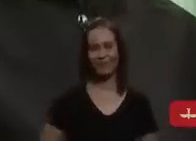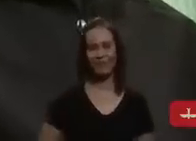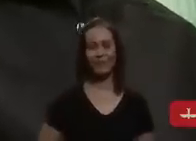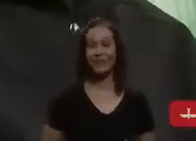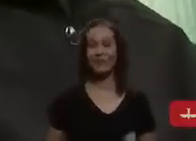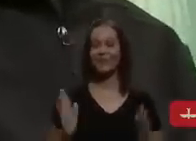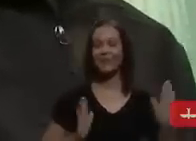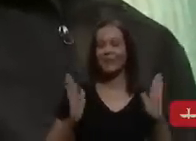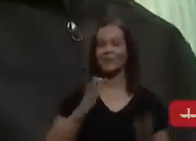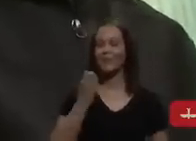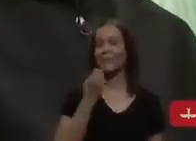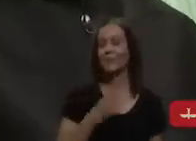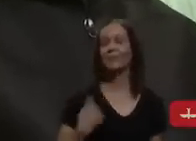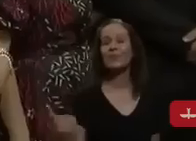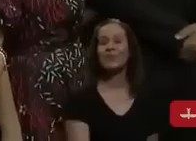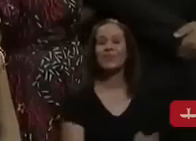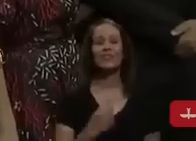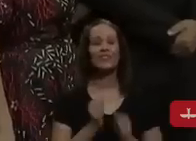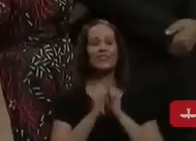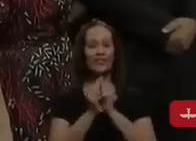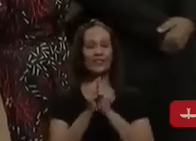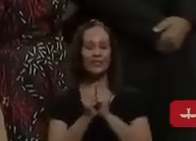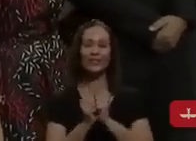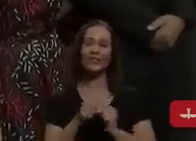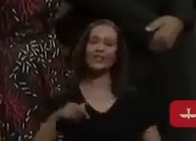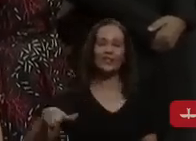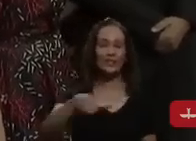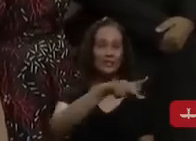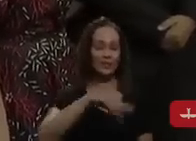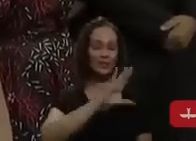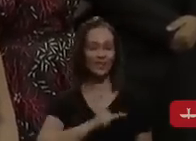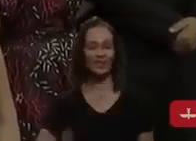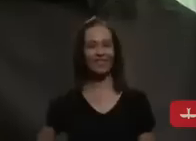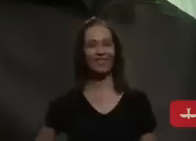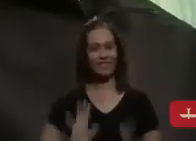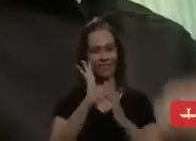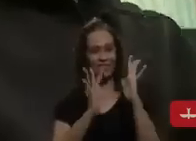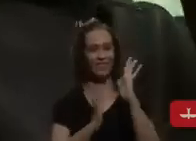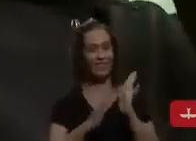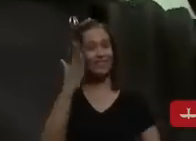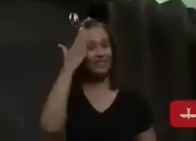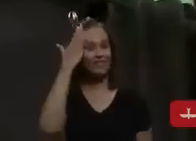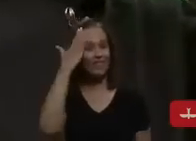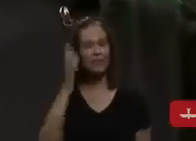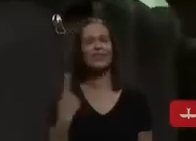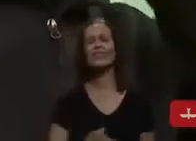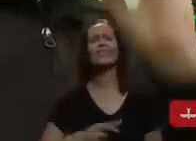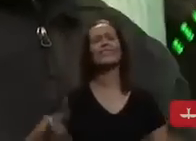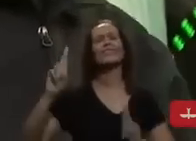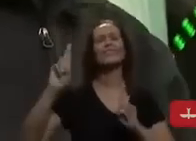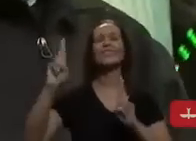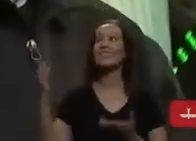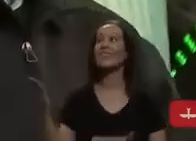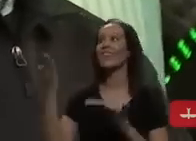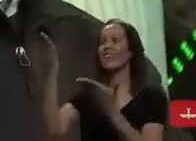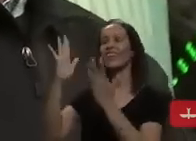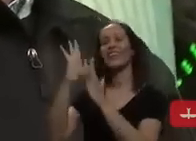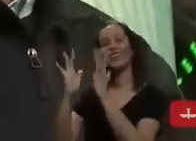bom quando a gente está reunido com os nossos irmãos em Cristo Jesus e saber que a nossa esperança está